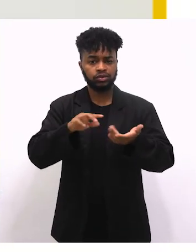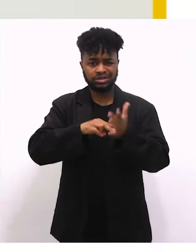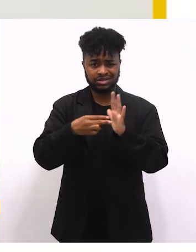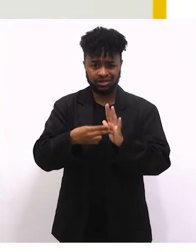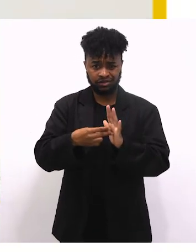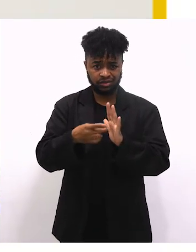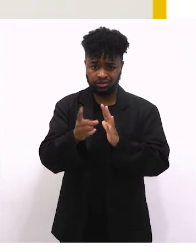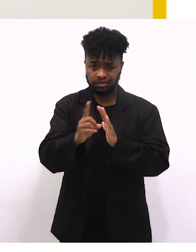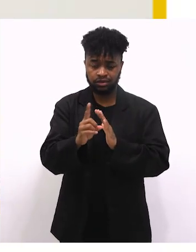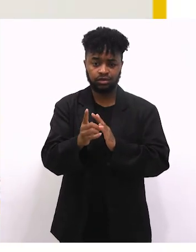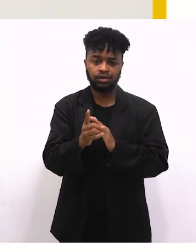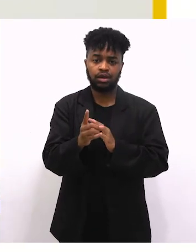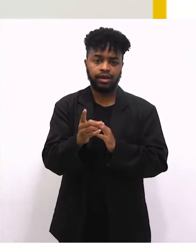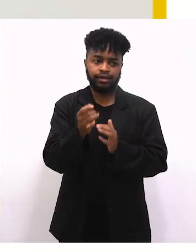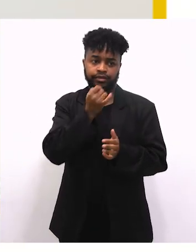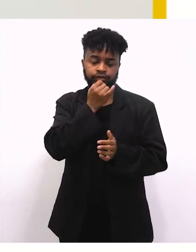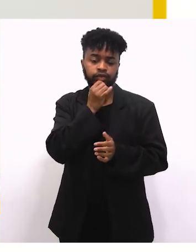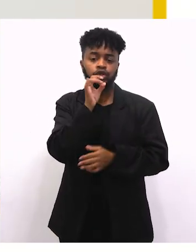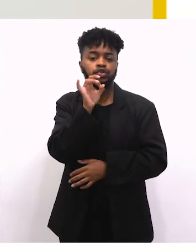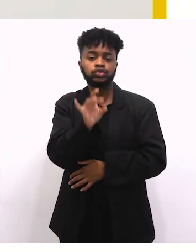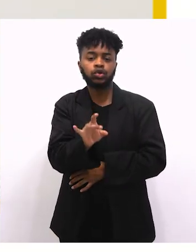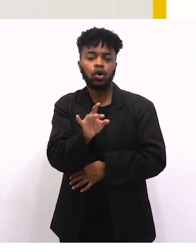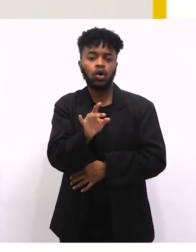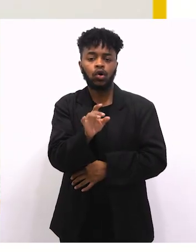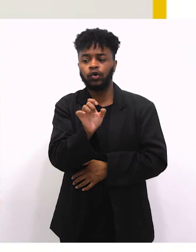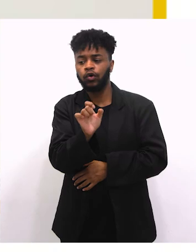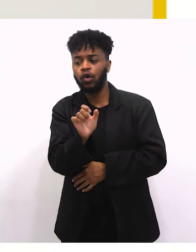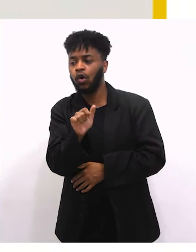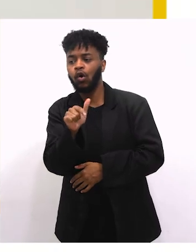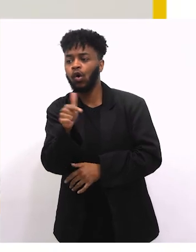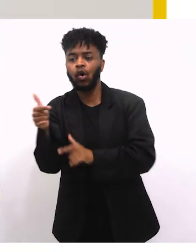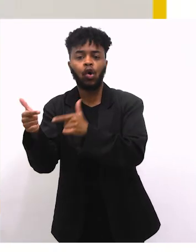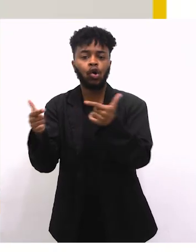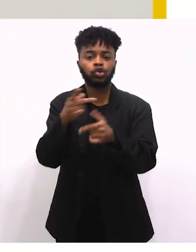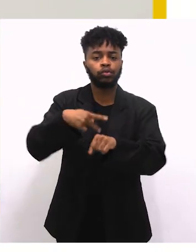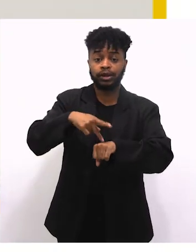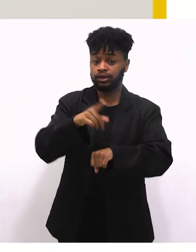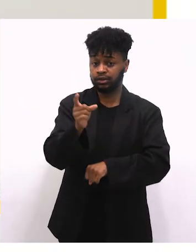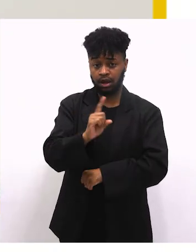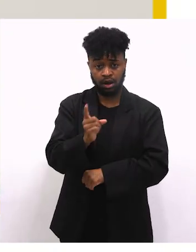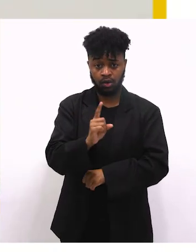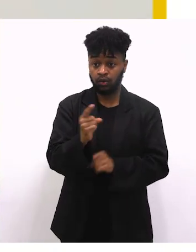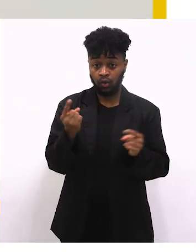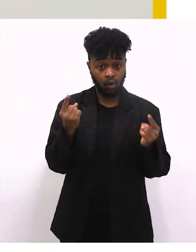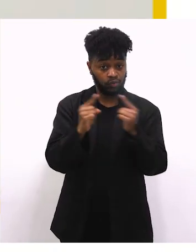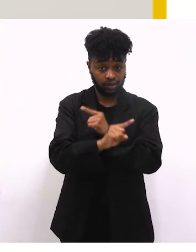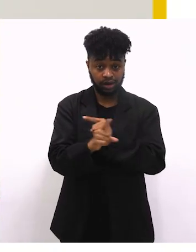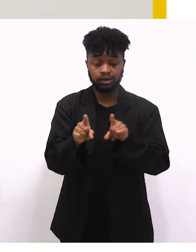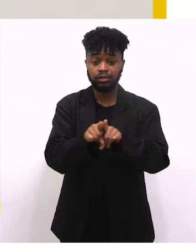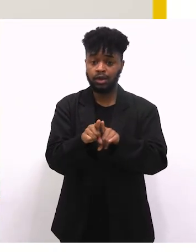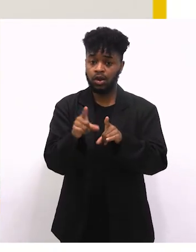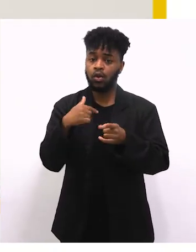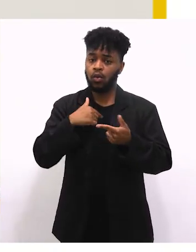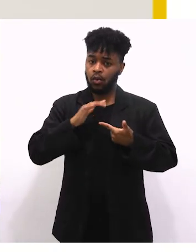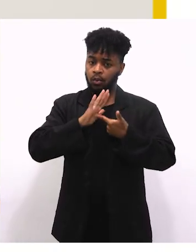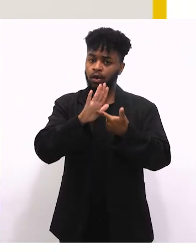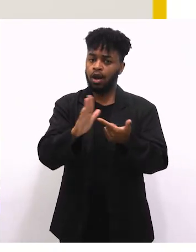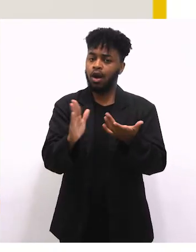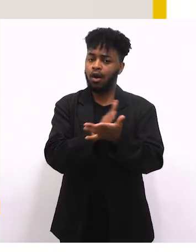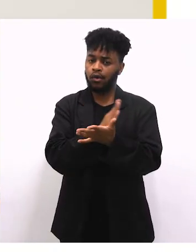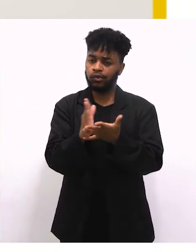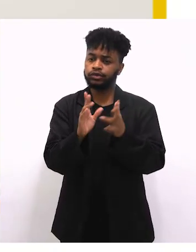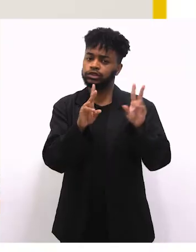não quer dizer que seja tão somente de cunho internacional, muito pelo contrário. Inclusive, eu separei,